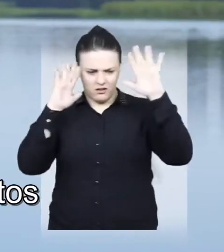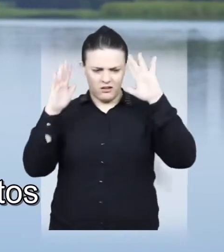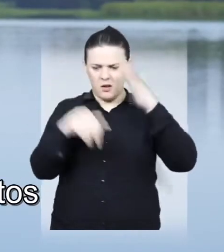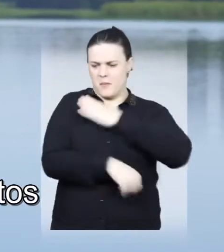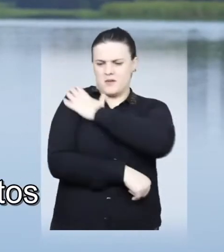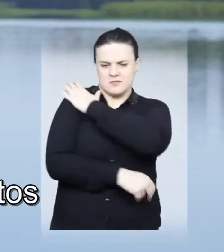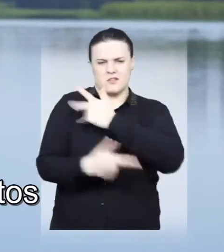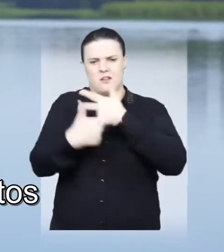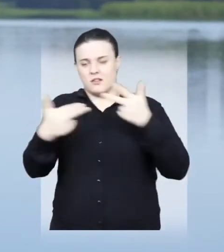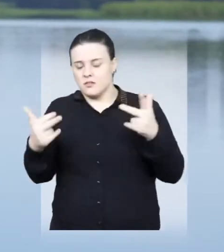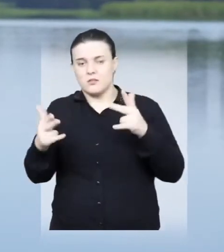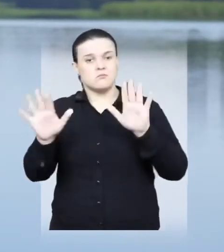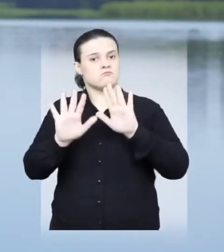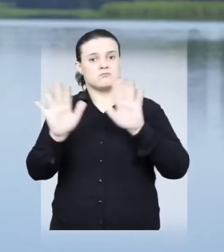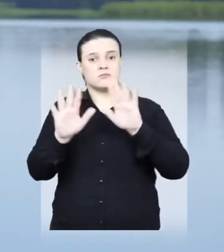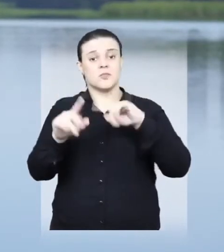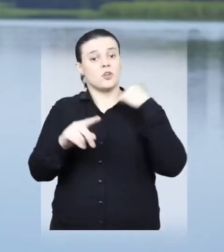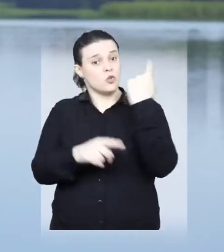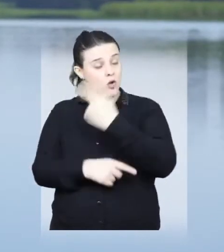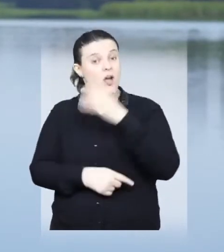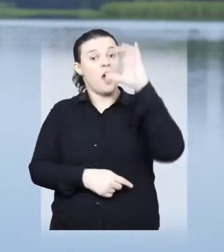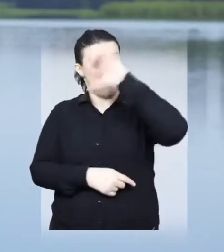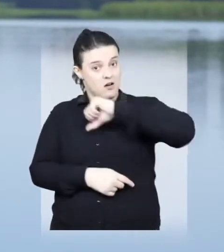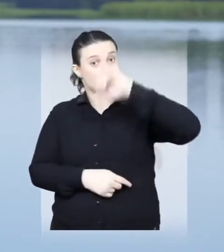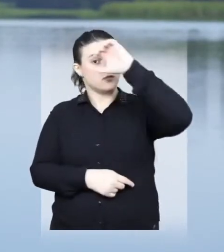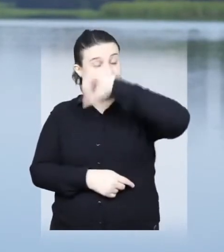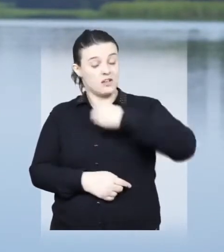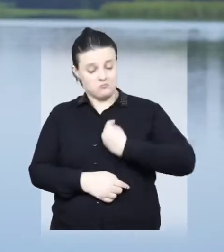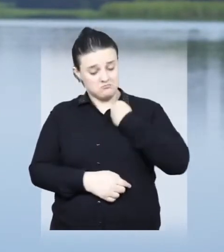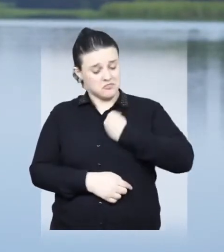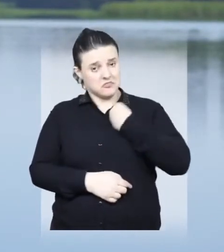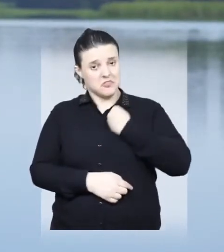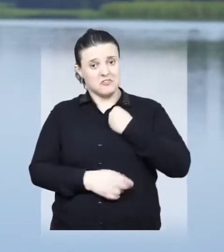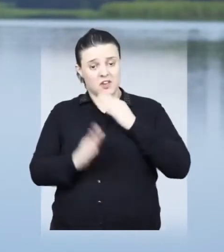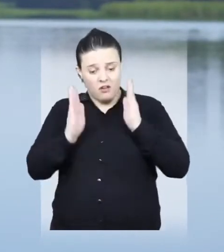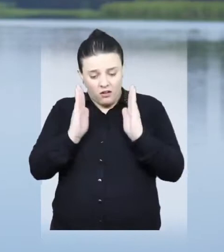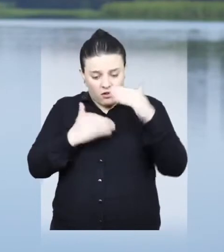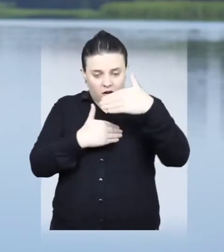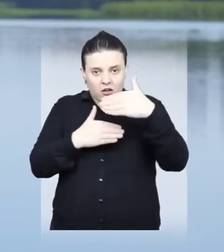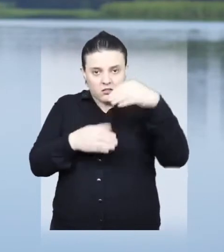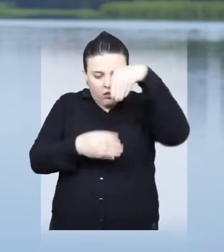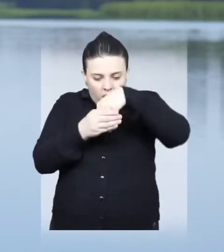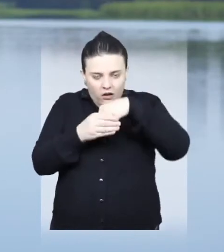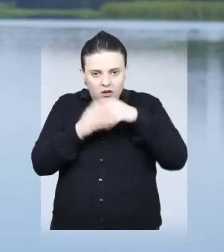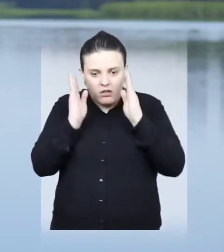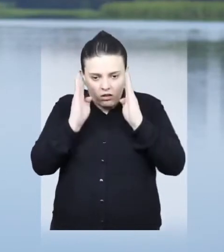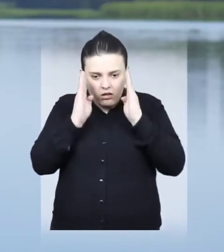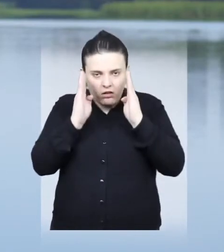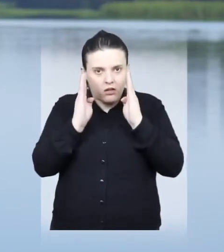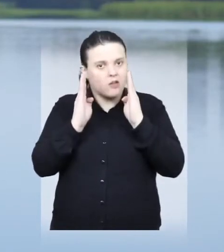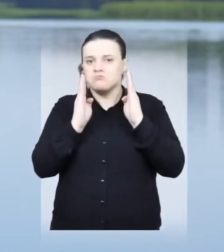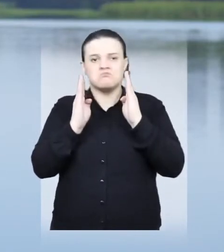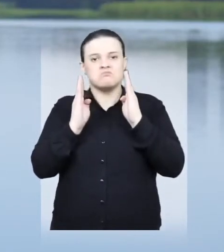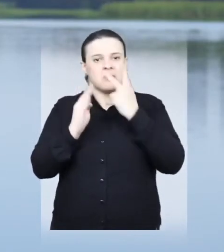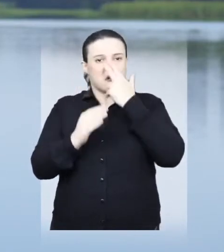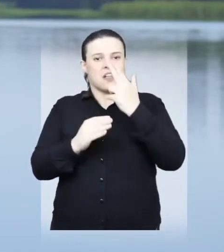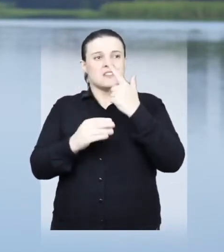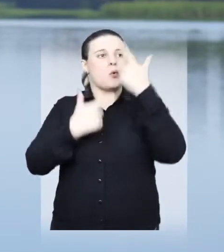e preconceituosos que a gente aprende a viver, né? De uma maneira numa caixinha, como se não